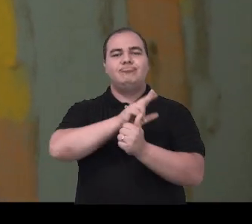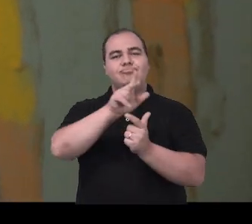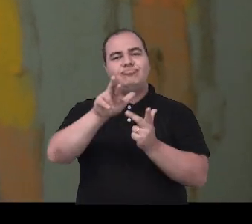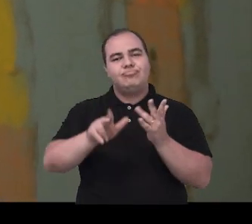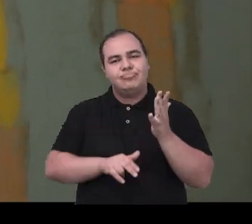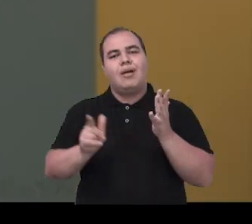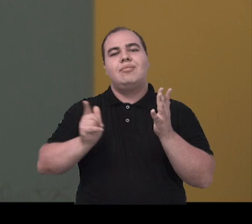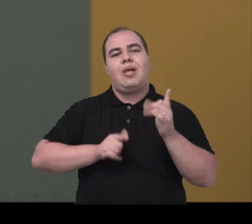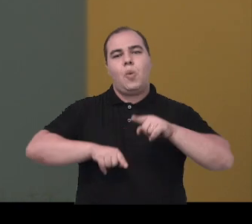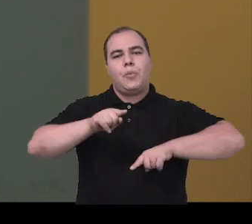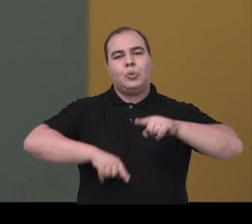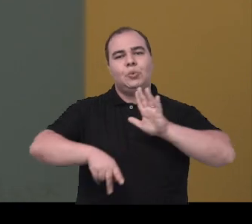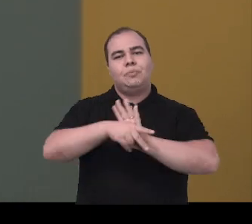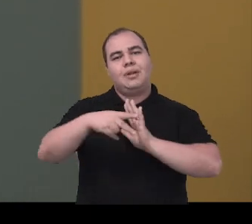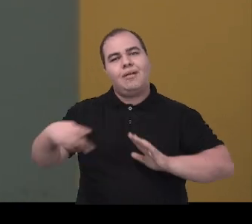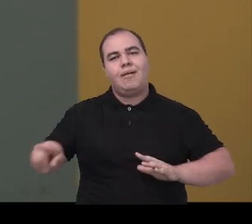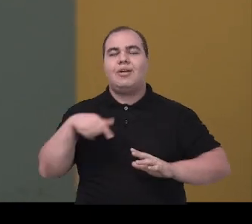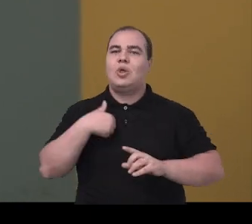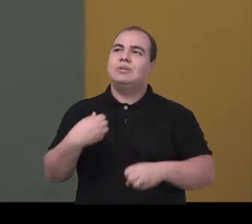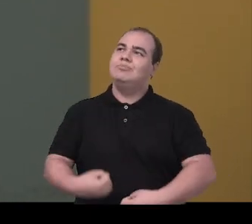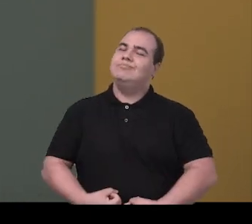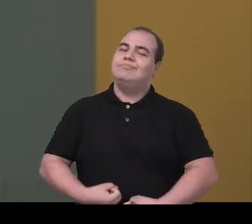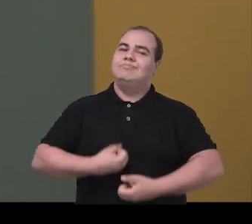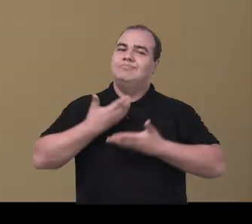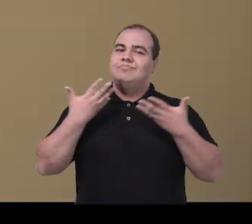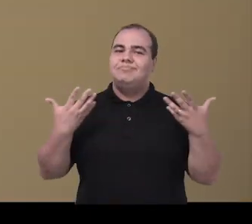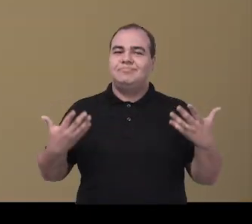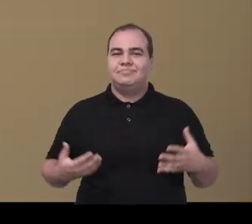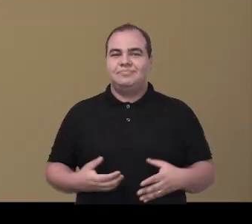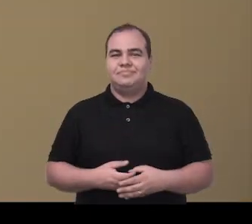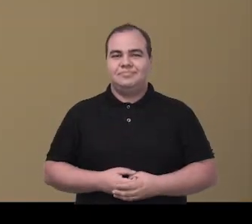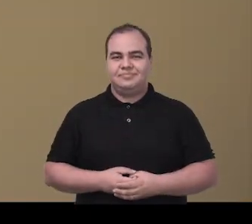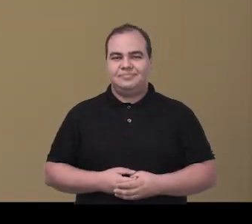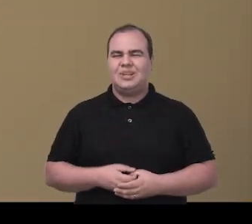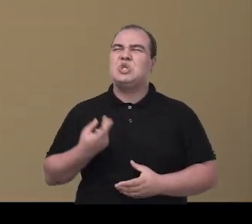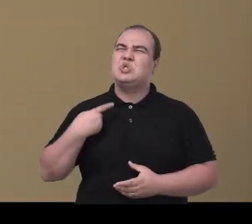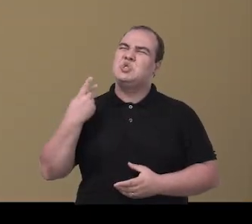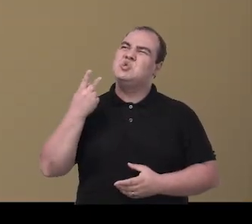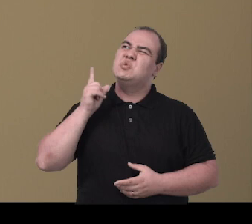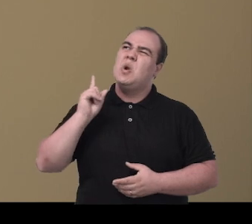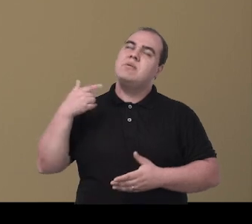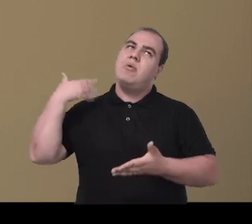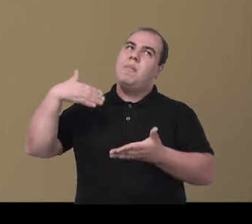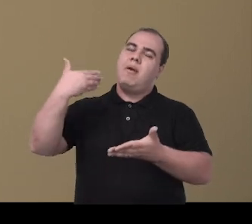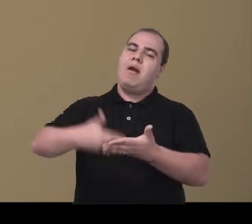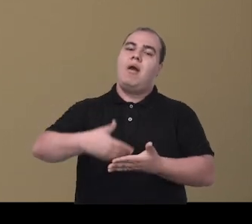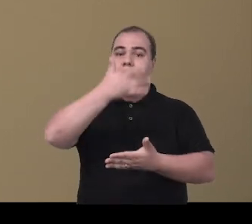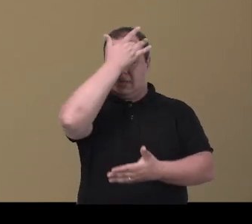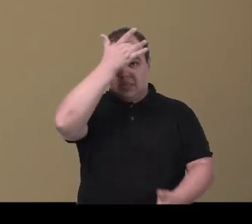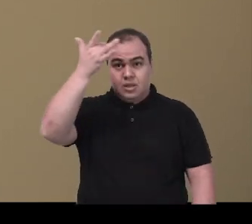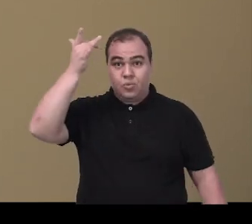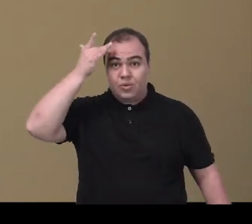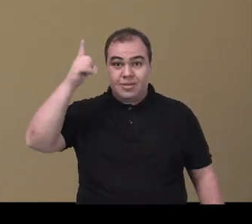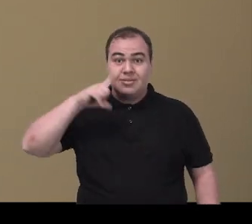né, que cria um produto para elas, né? Então a nossa inspiradora aí é Nise, deixa eu ver, né? 2000 para cá.